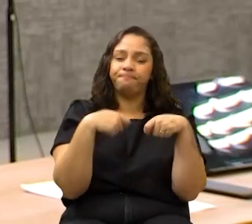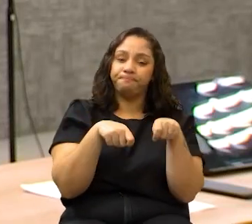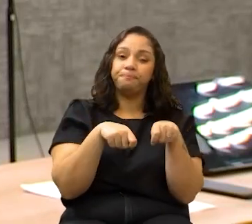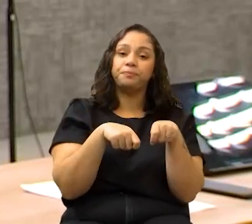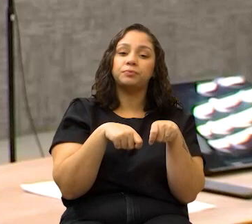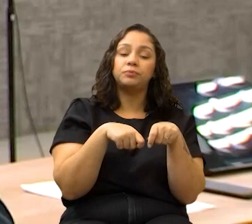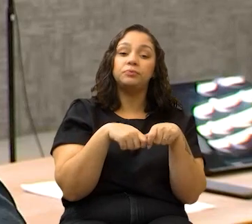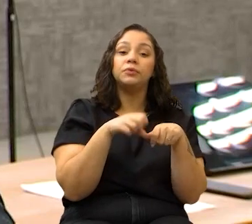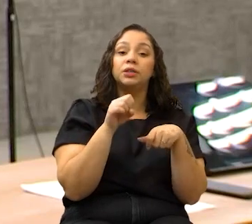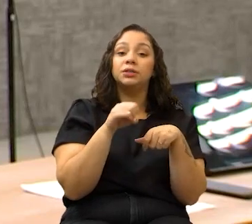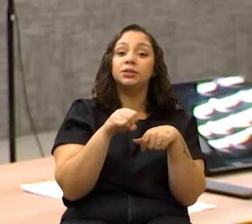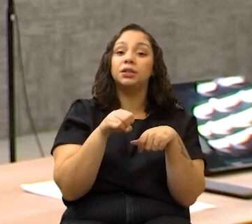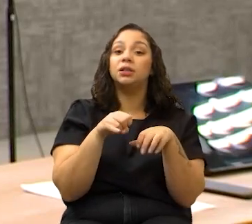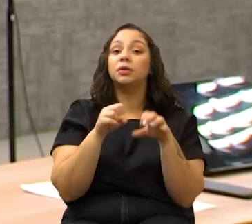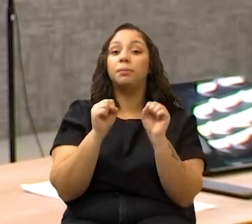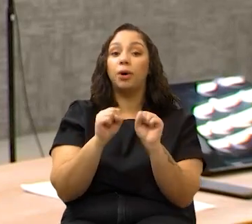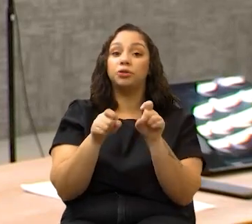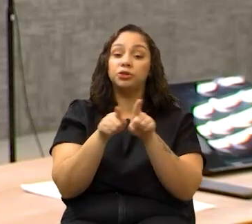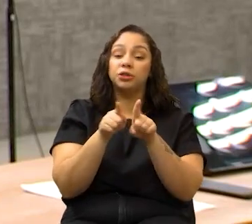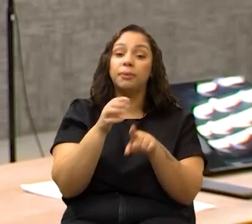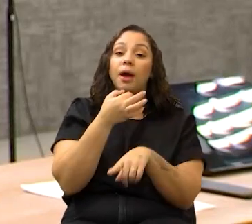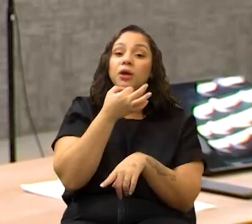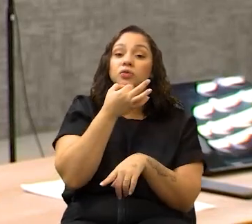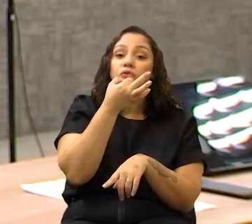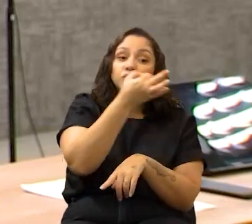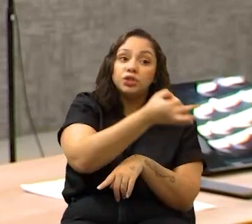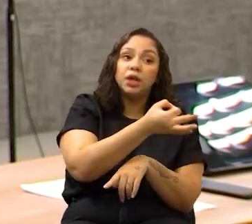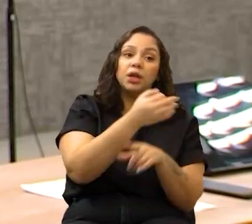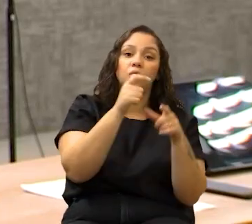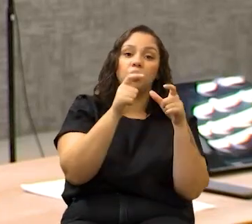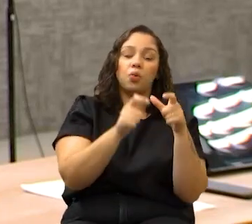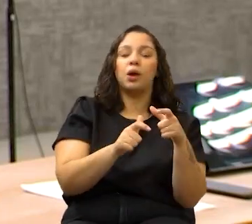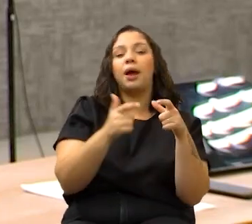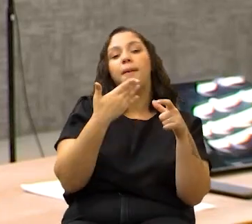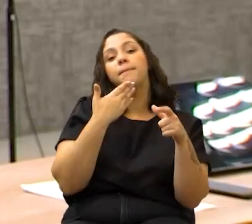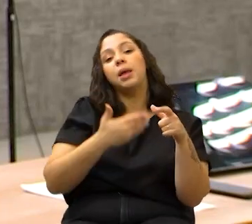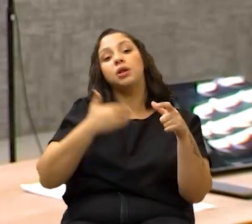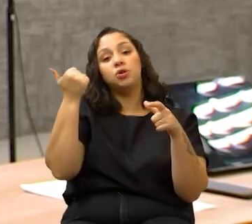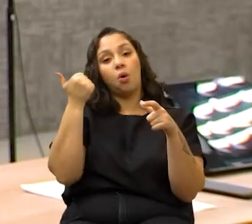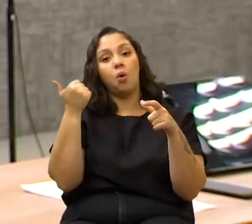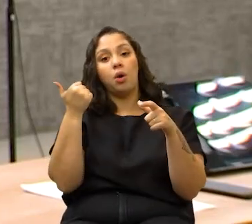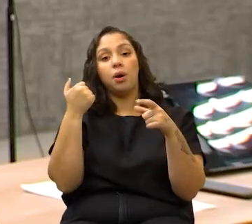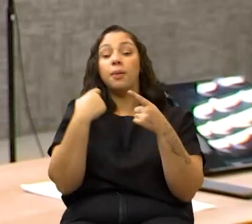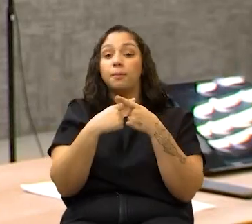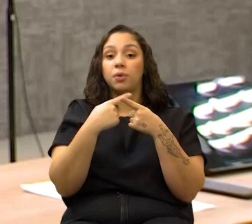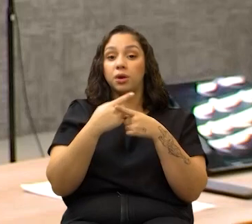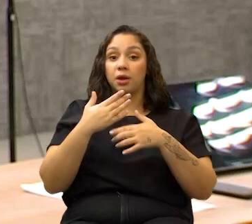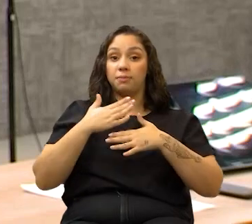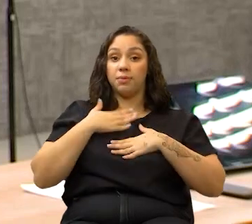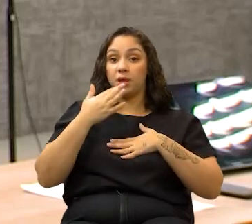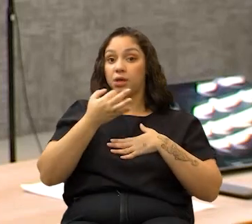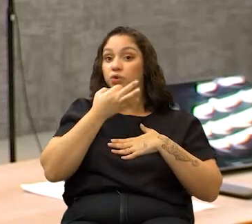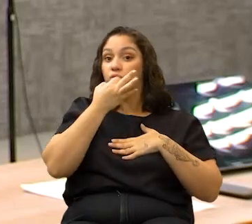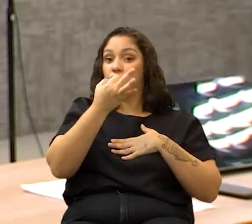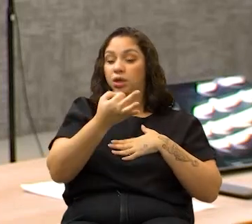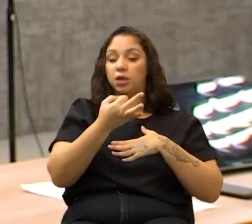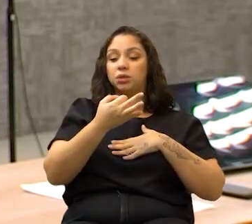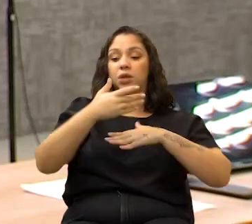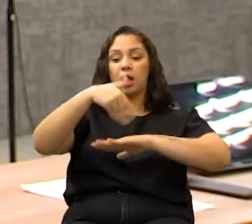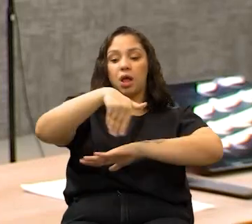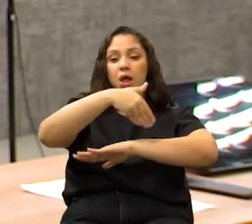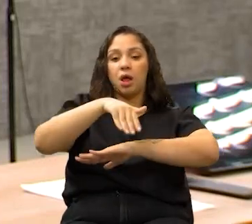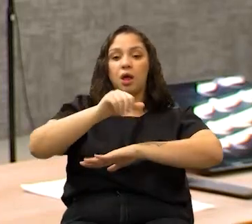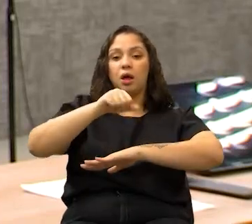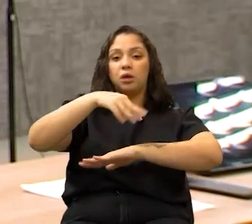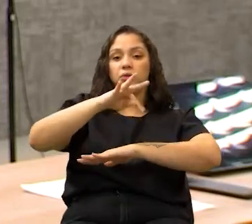viável. Se for o caso, que eles sugerissem um lugar mais adequado, né? Haja vista que eu havia sugerido